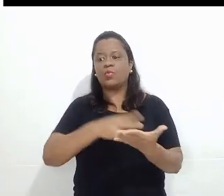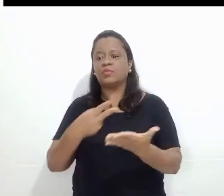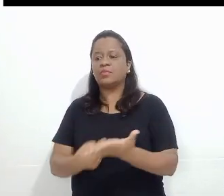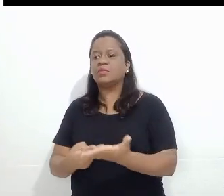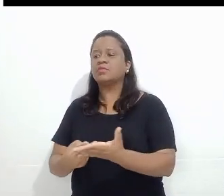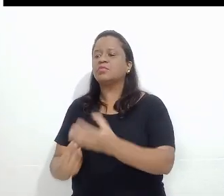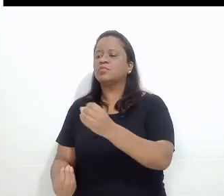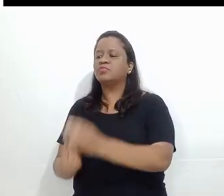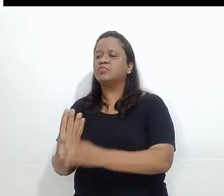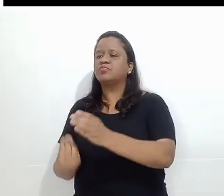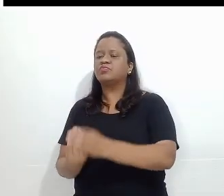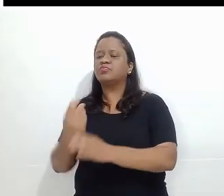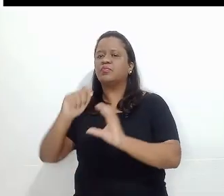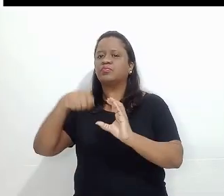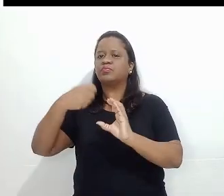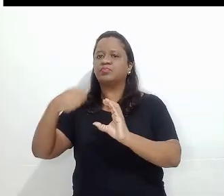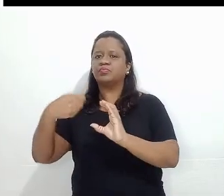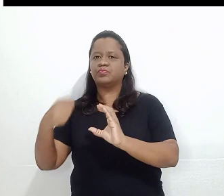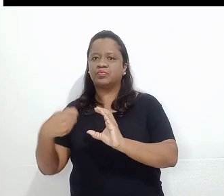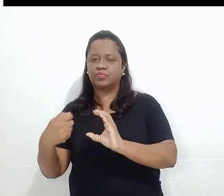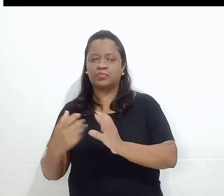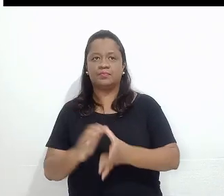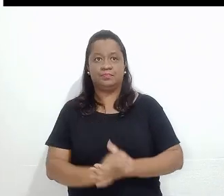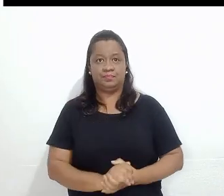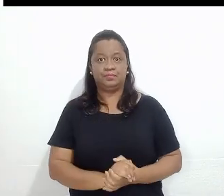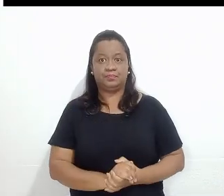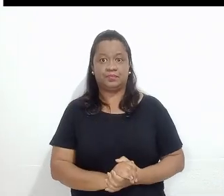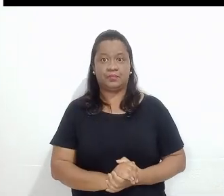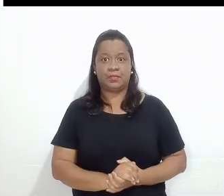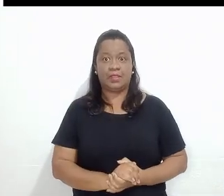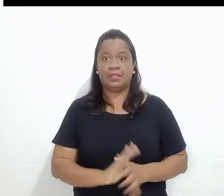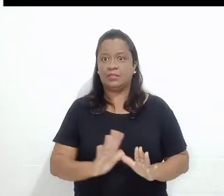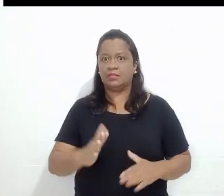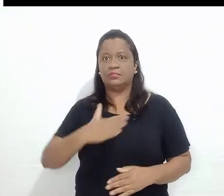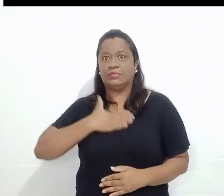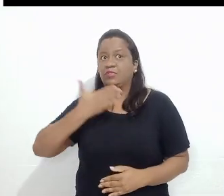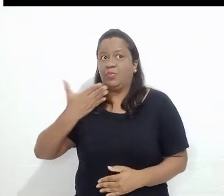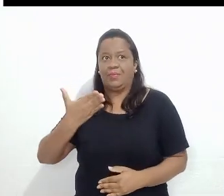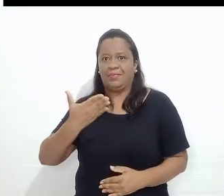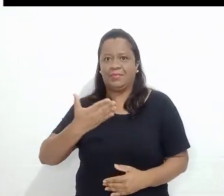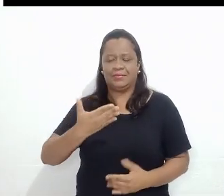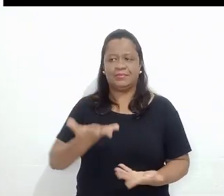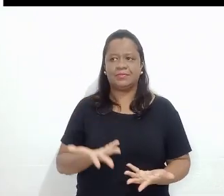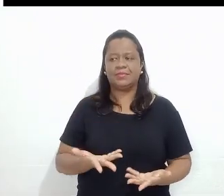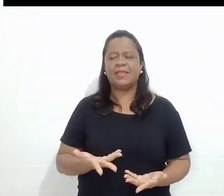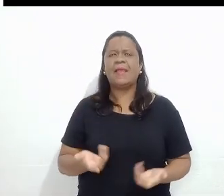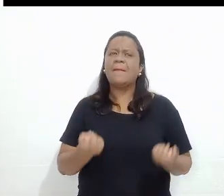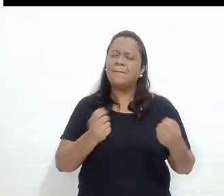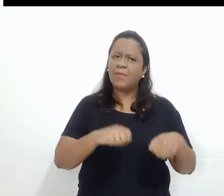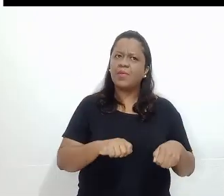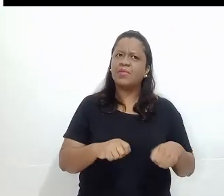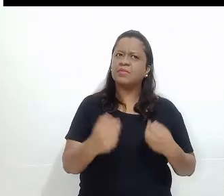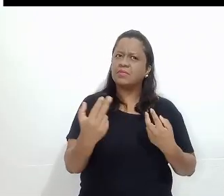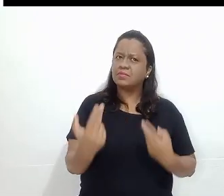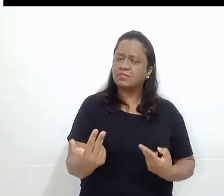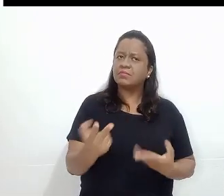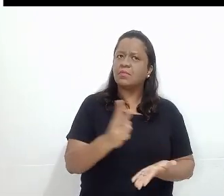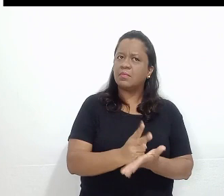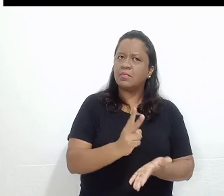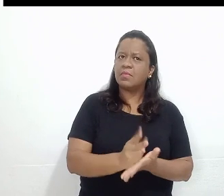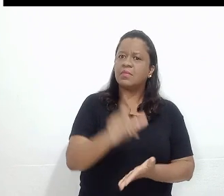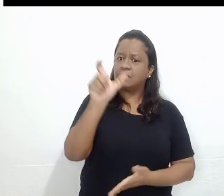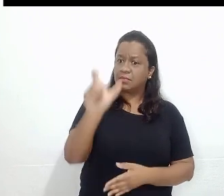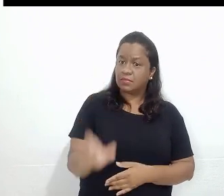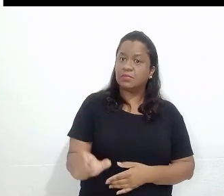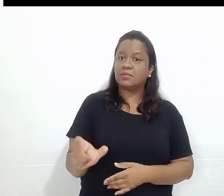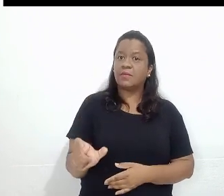seu operador de câmera está filmando, tá? Para você também não ter surpresas, tá bom? Pode ser o mesmo cara? Pode ser o